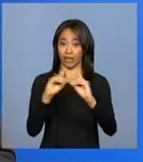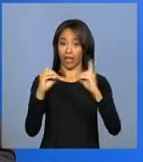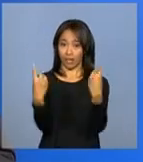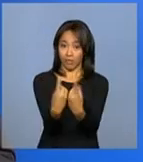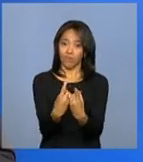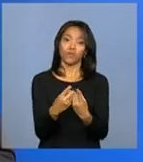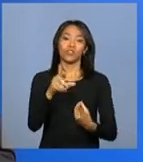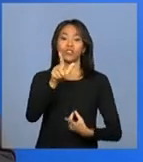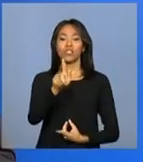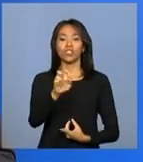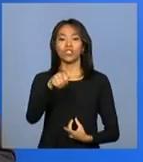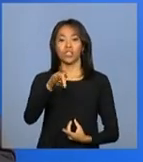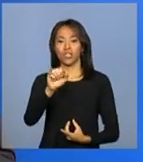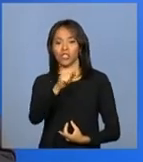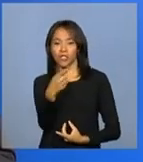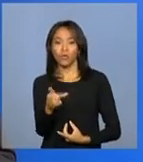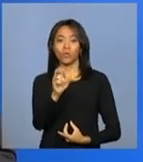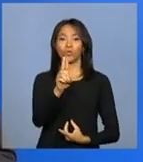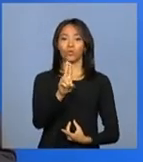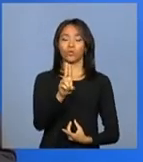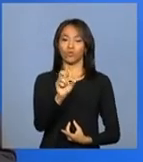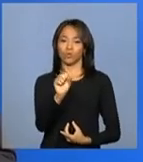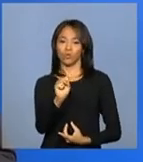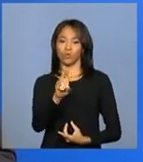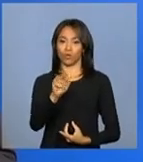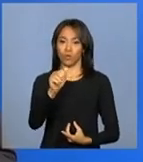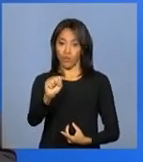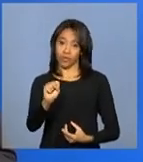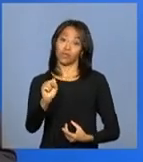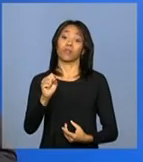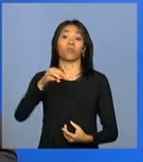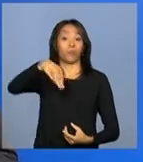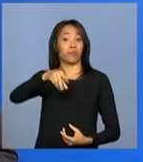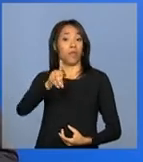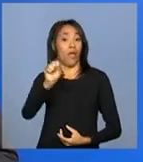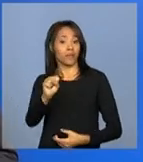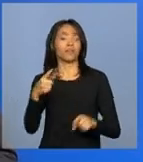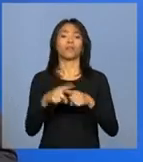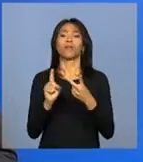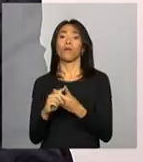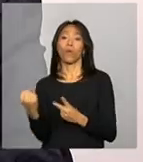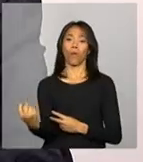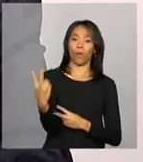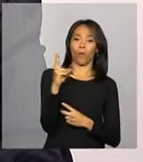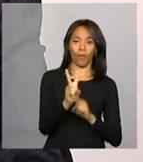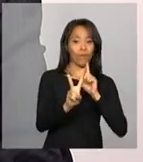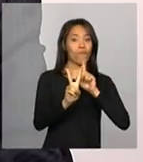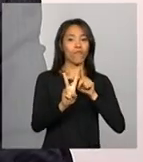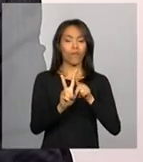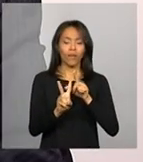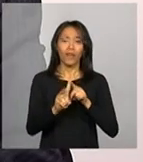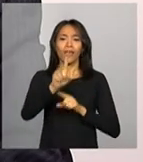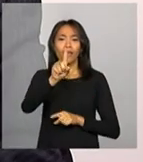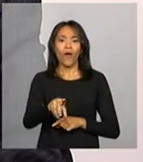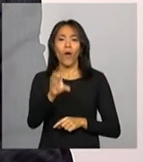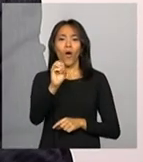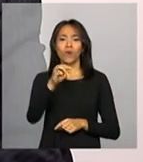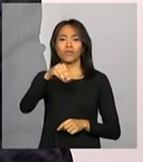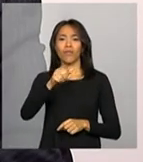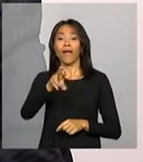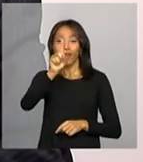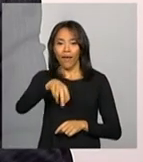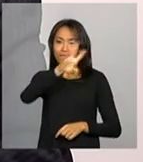Ministério do Desenvolvimento Social e combate à fome o MDS ewald Osmar Vieira Santos que é o presidente